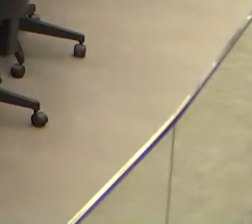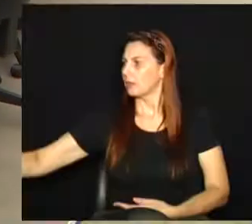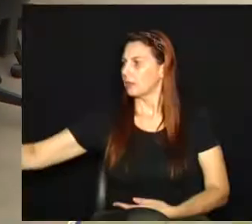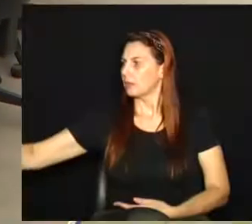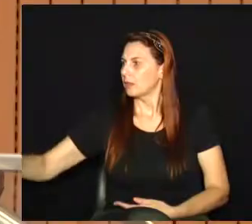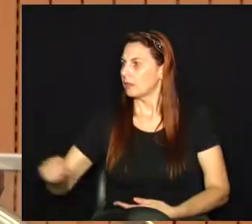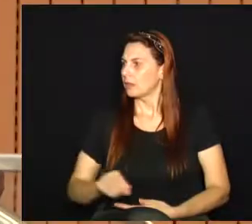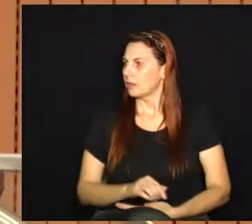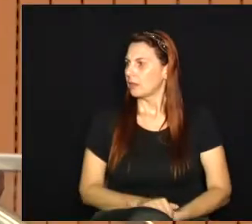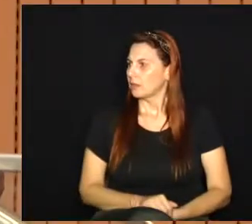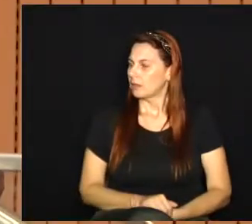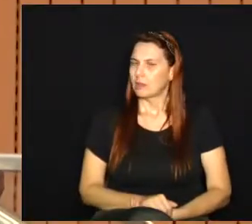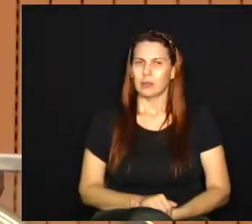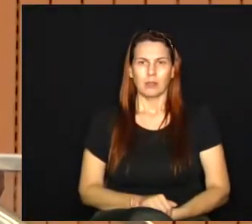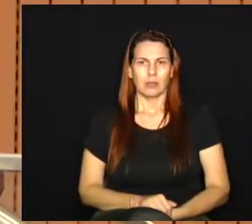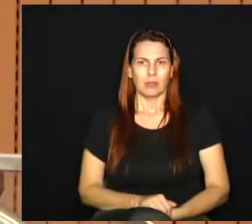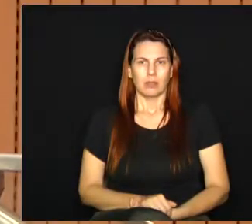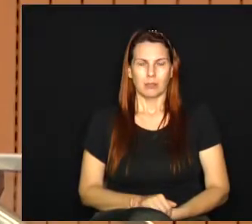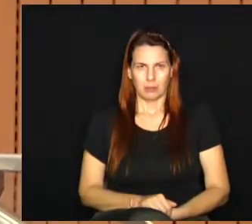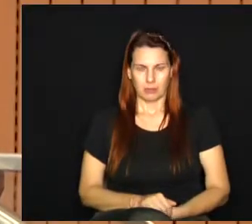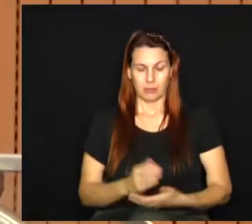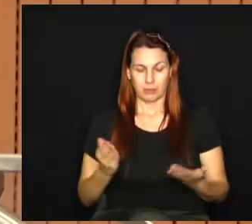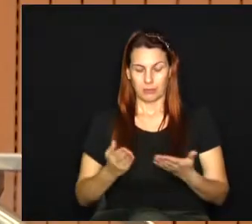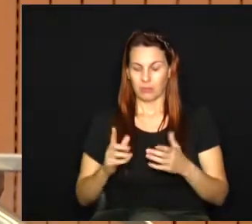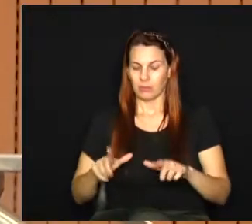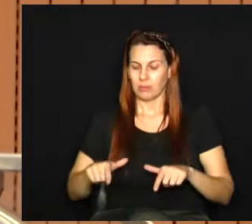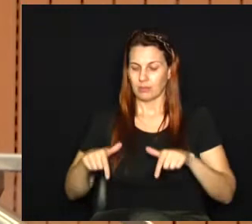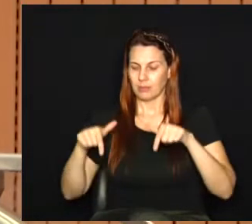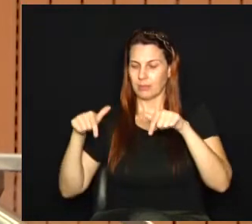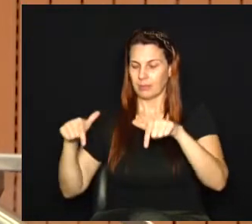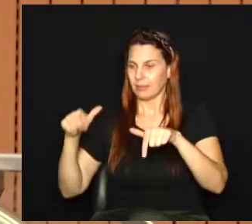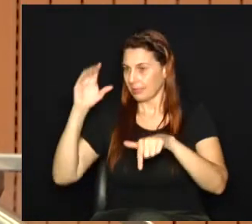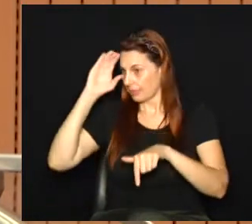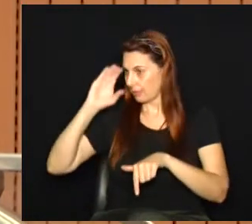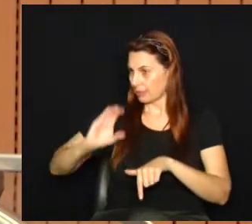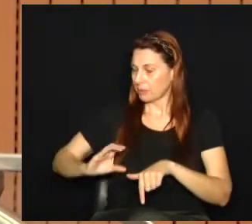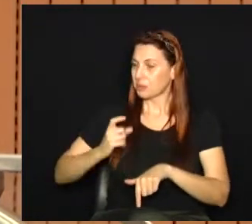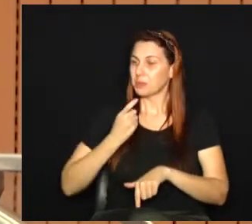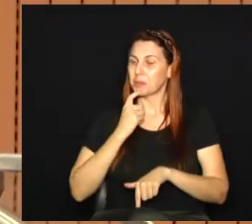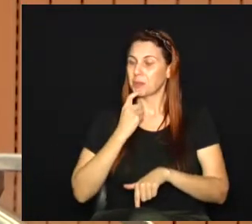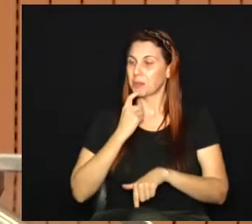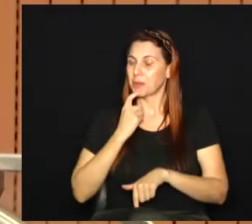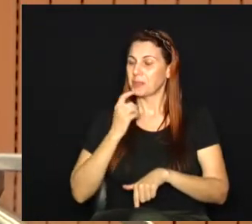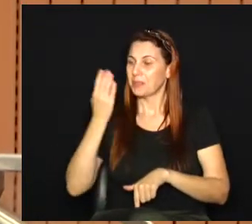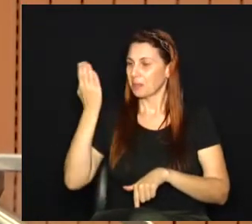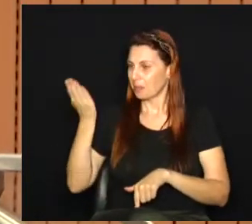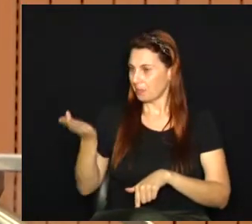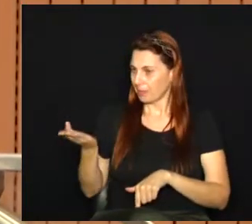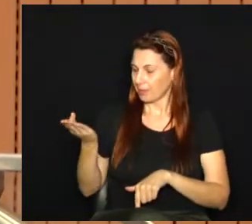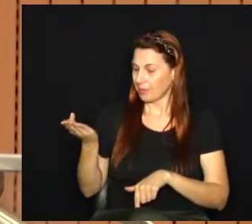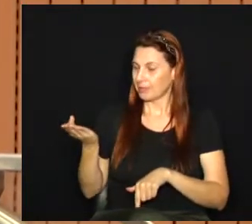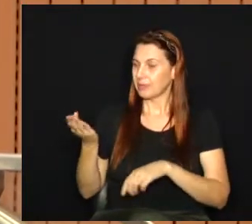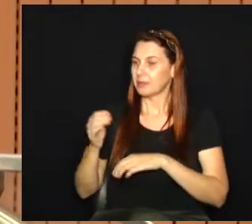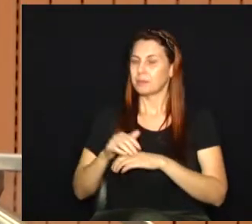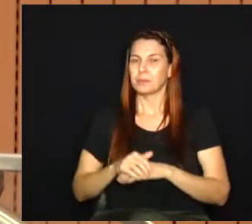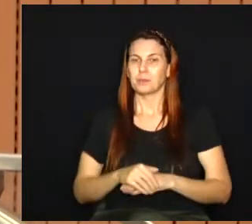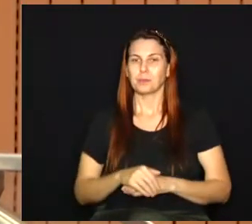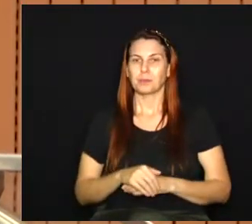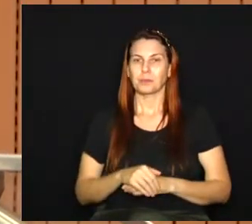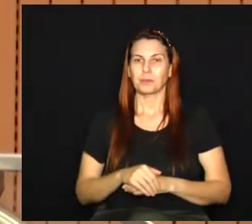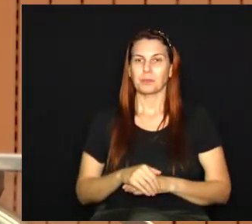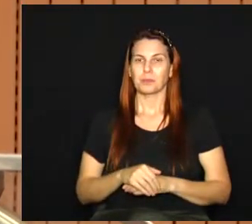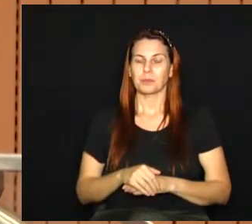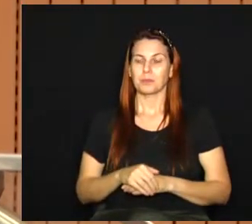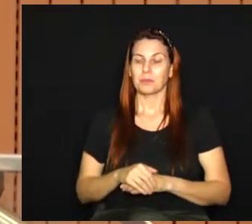E neste momento, teremos a entrega do título de cidadão campineiro ao padre Marco Antônio Amstalden.